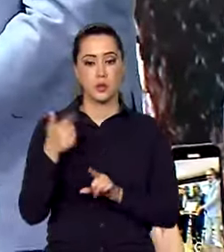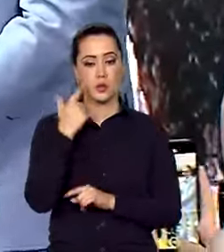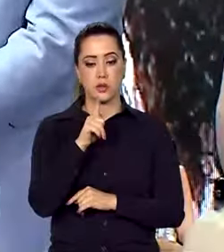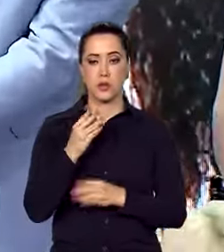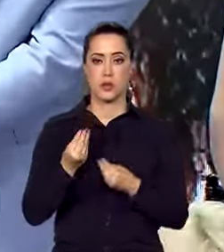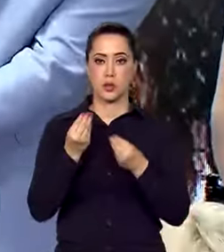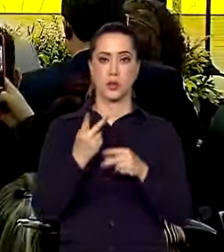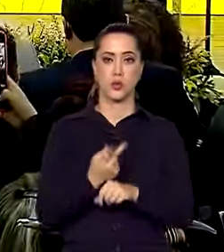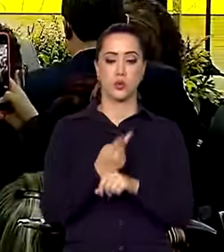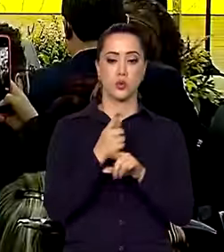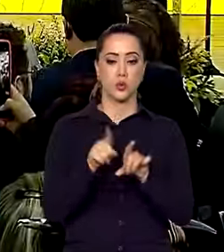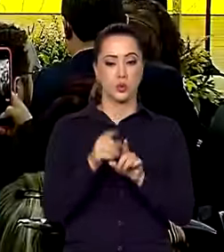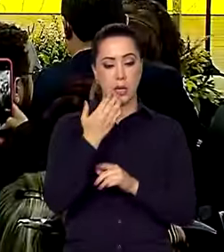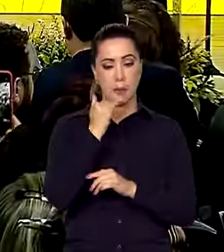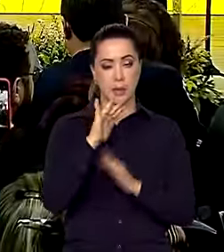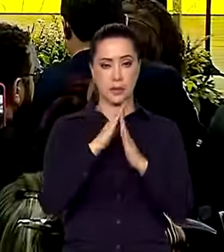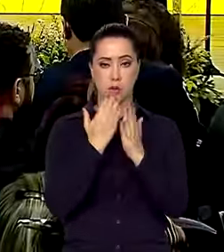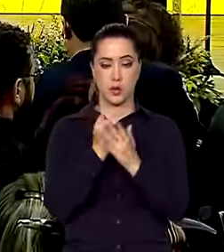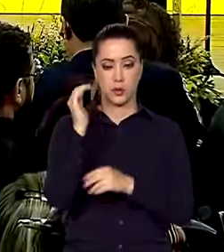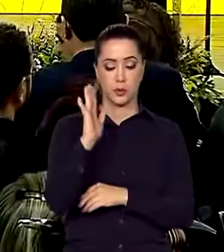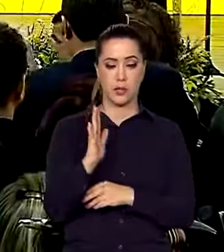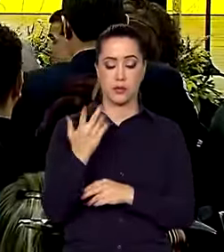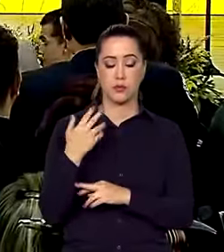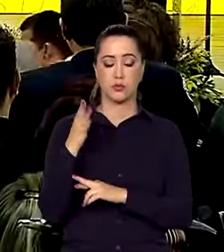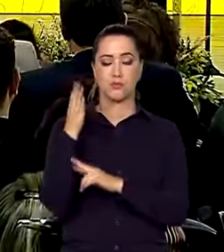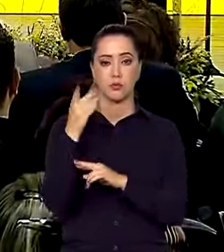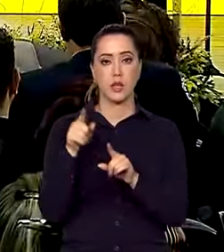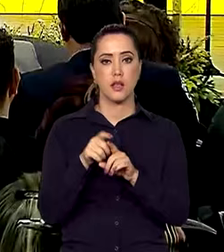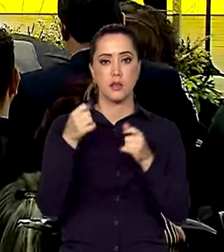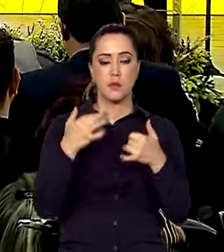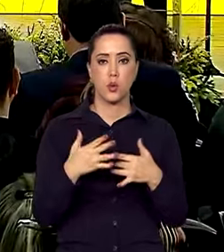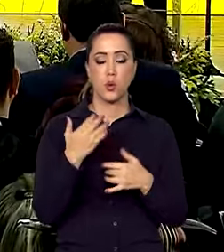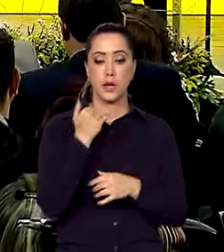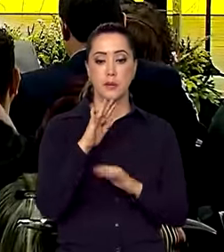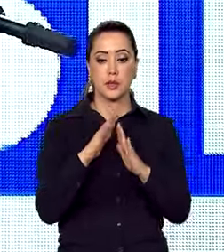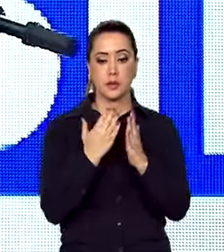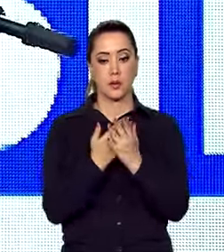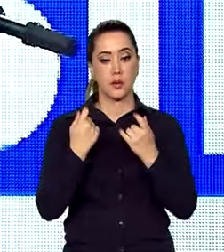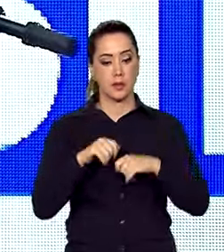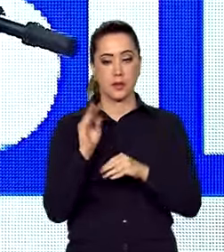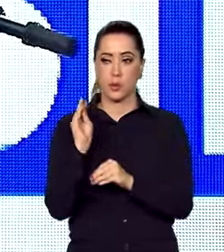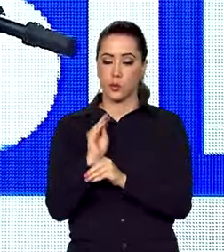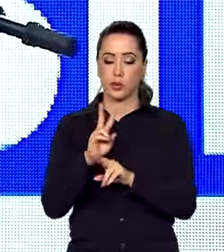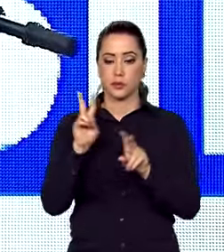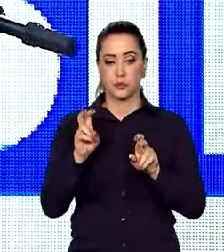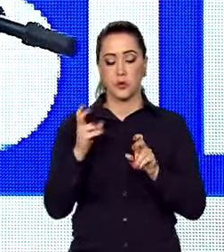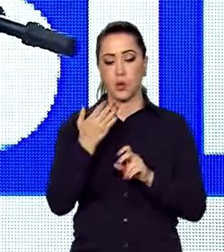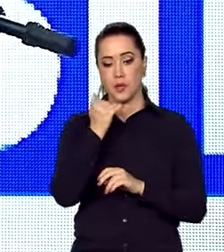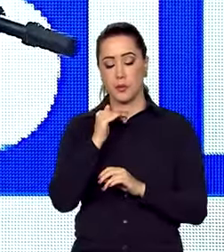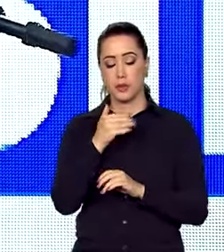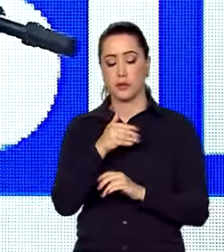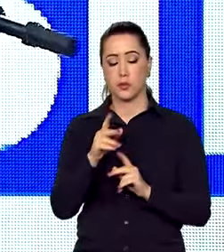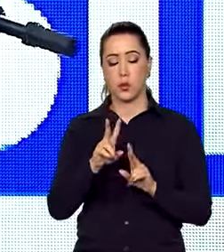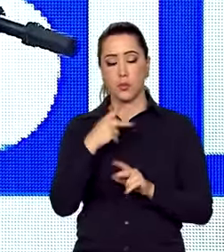alimentação escolar brasileira e afirmou que a alimentação escolar precisa ser tratada como política pública. Voltar a tirar o Brasil do mapa